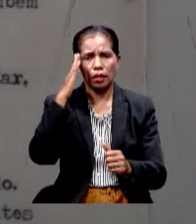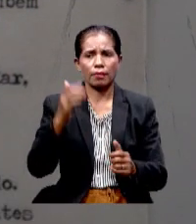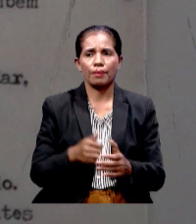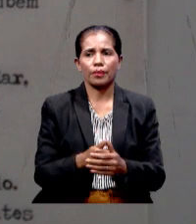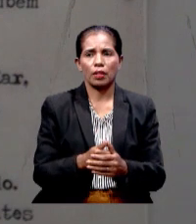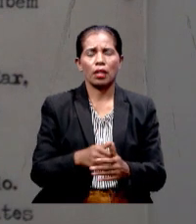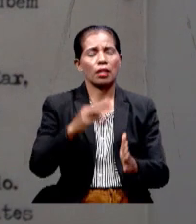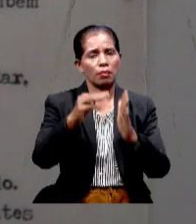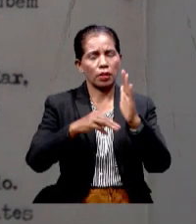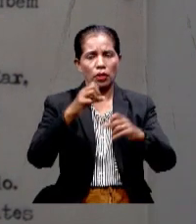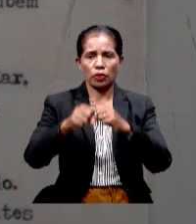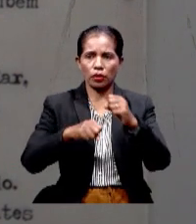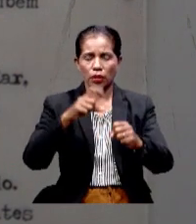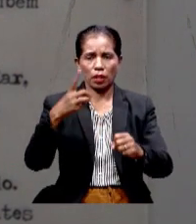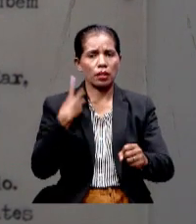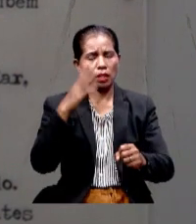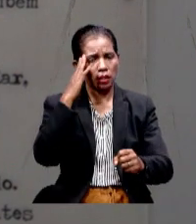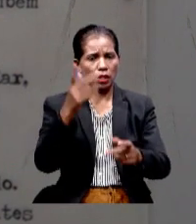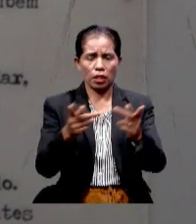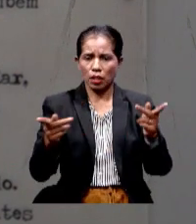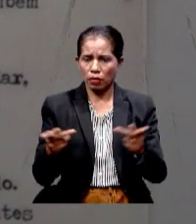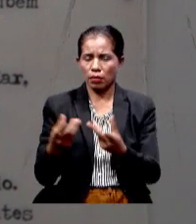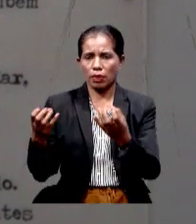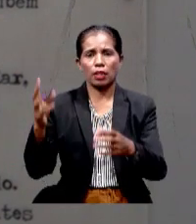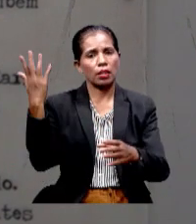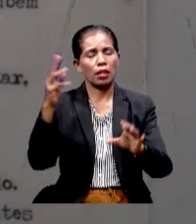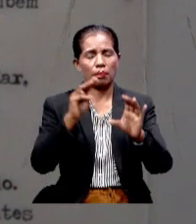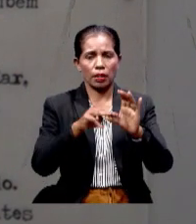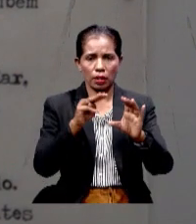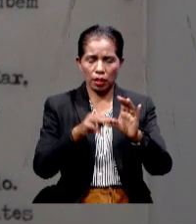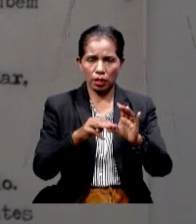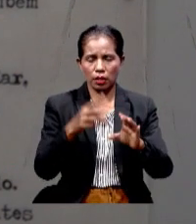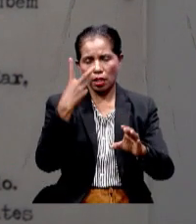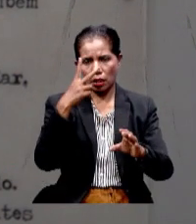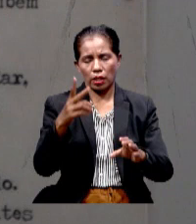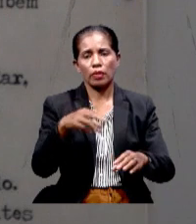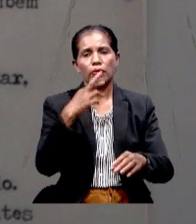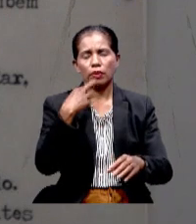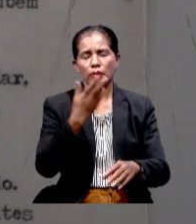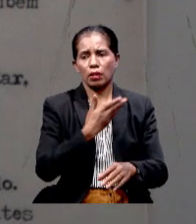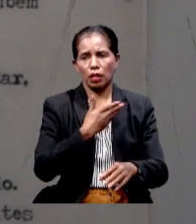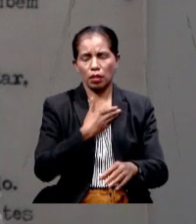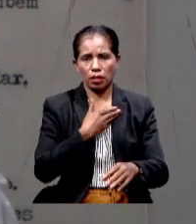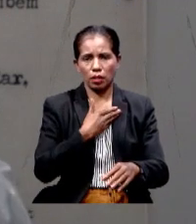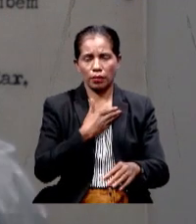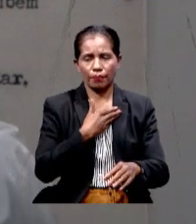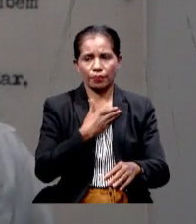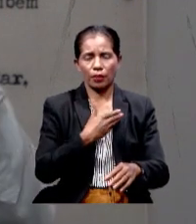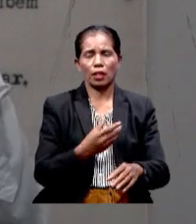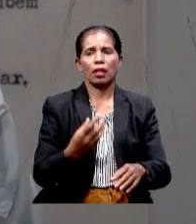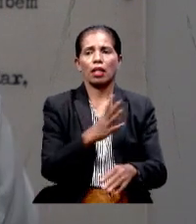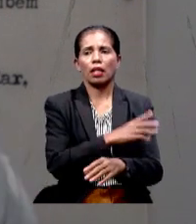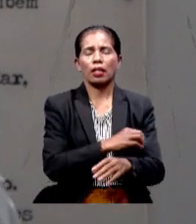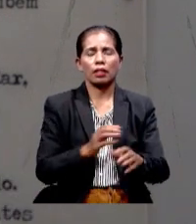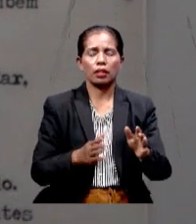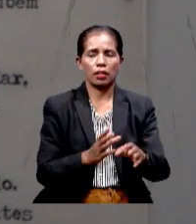mídia social e tá tendo cada a fato em barbara que o mercado flutuação preço e da nível a cleu sai mas e indicasse sai